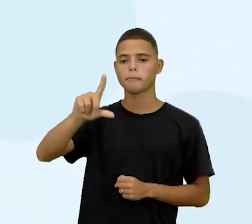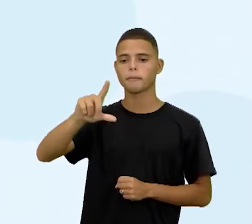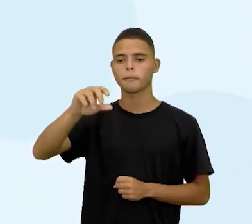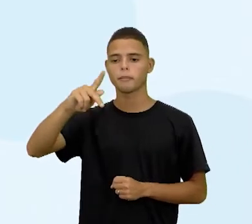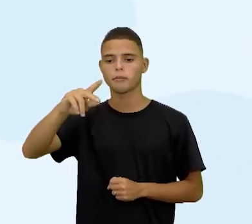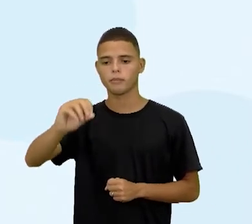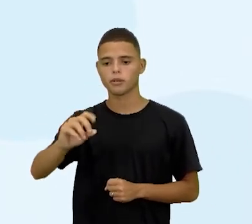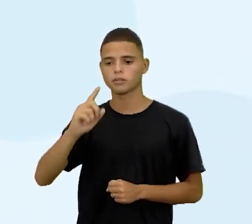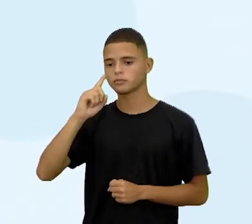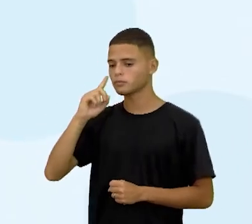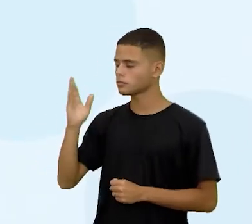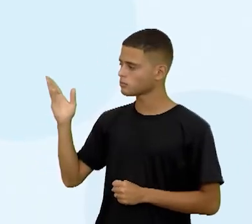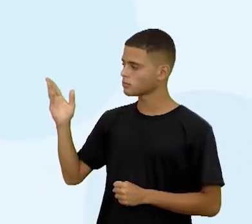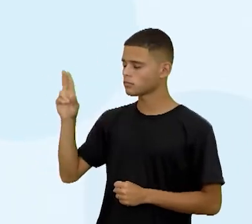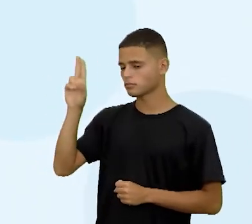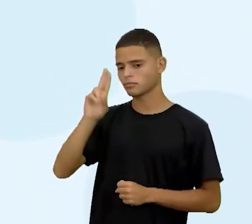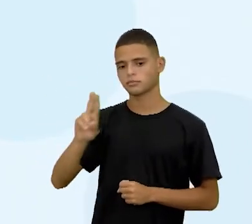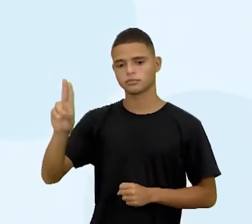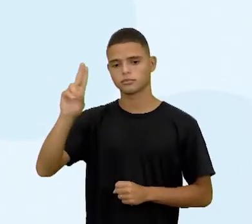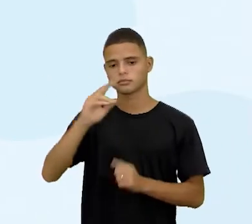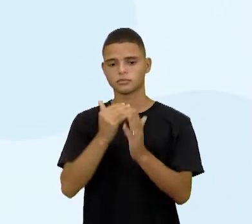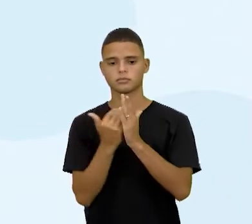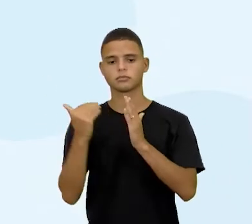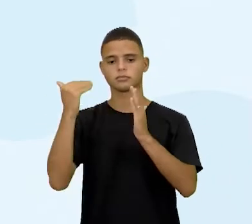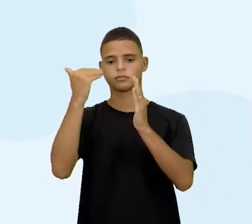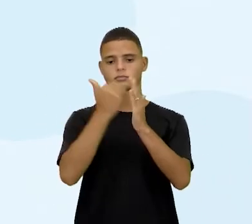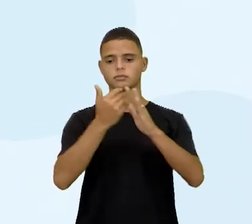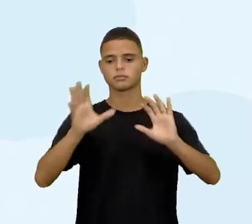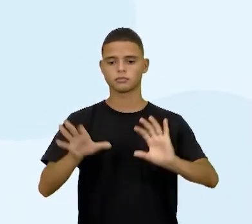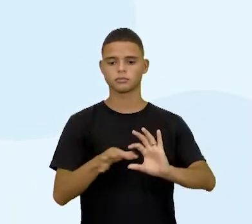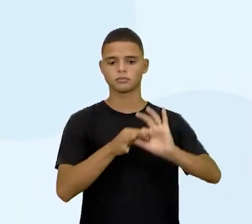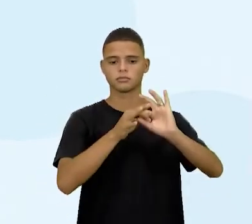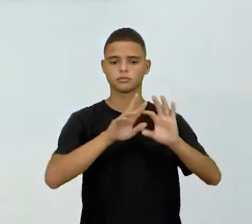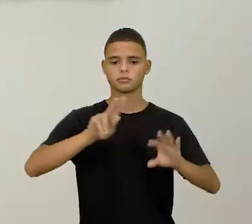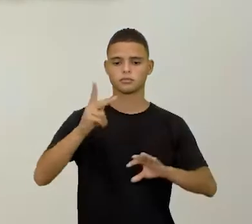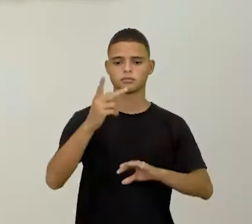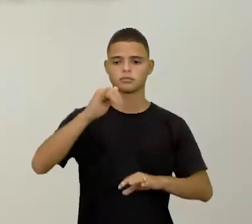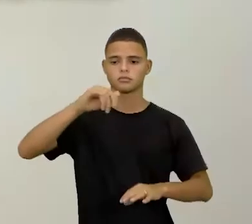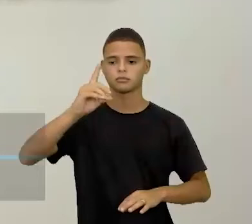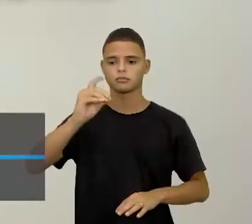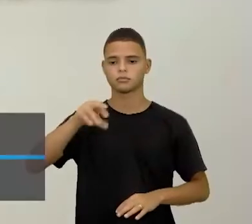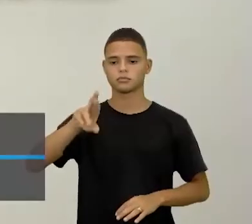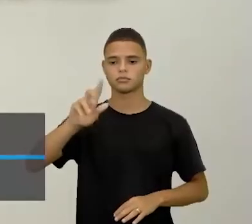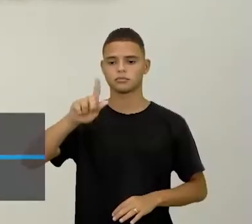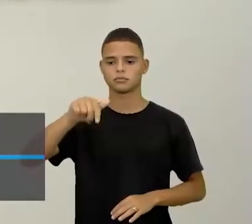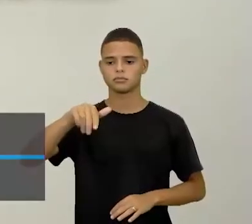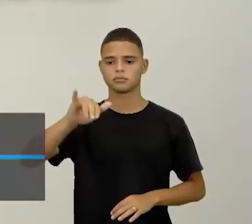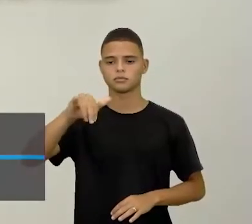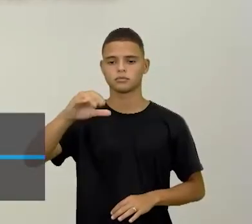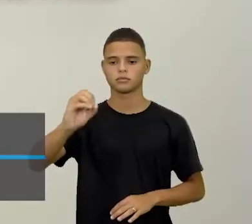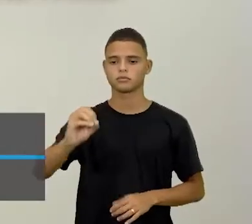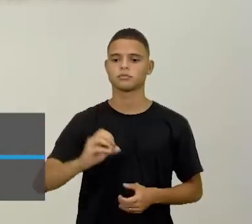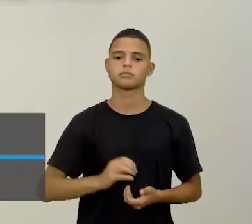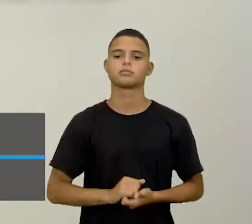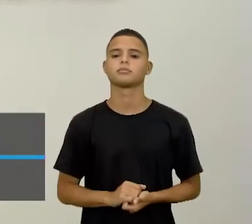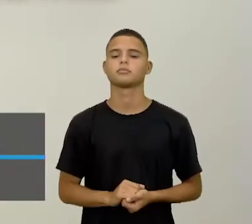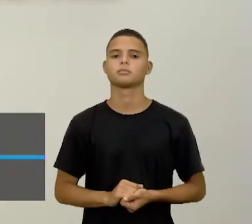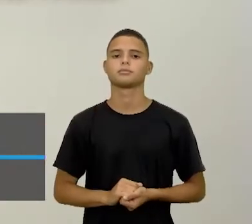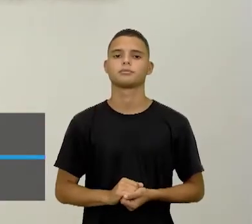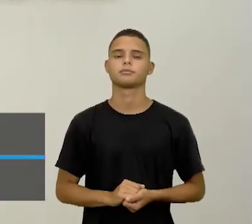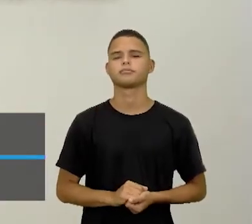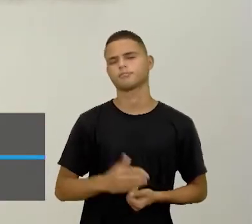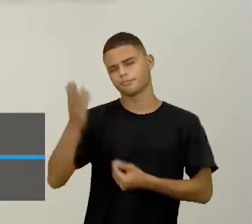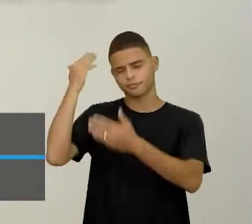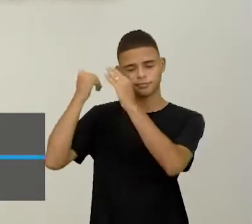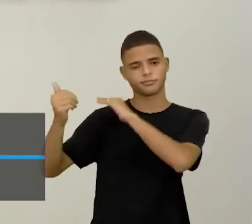ela, mas a mais utilizada é ligação de hidrogênio. Antes, como eu falei, era usado ponte de hidrogênio. Só que